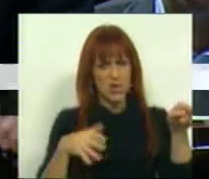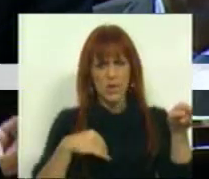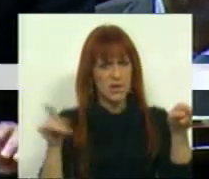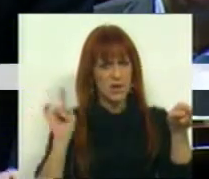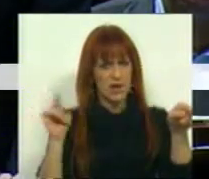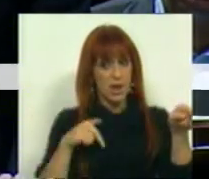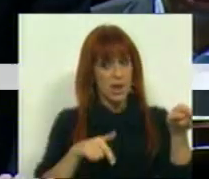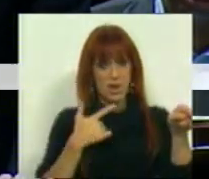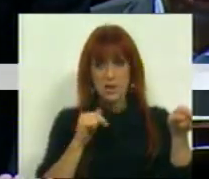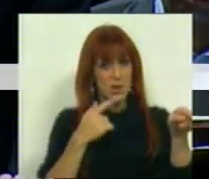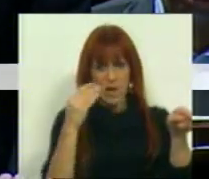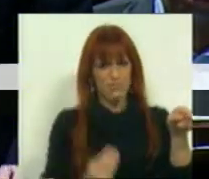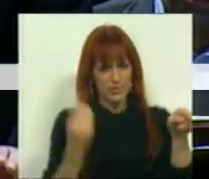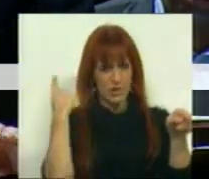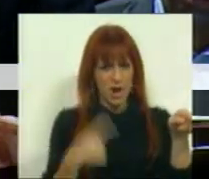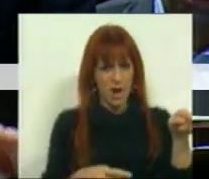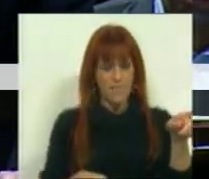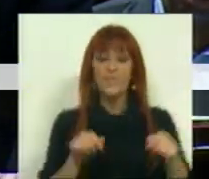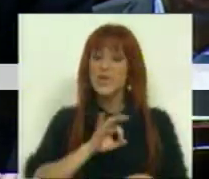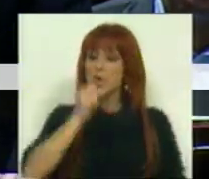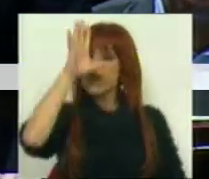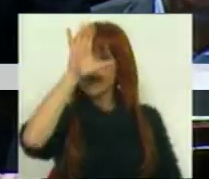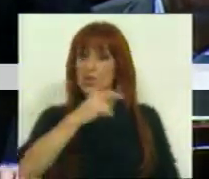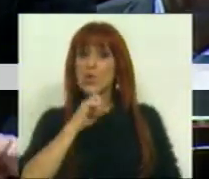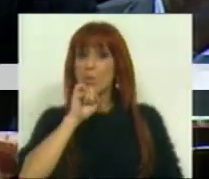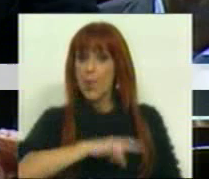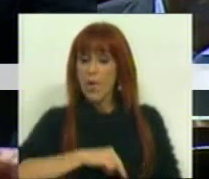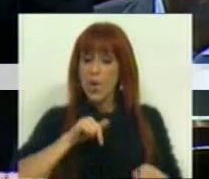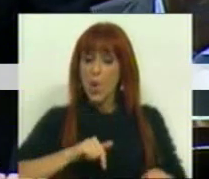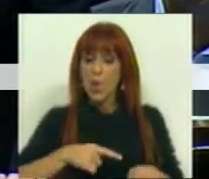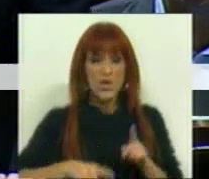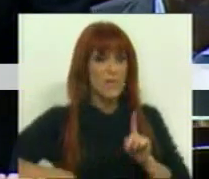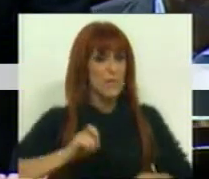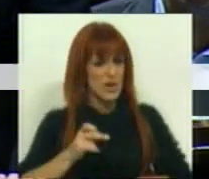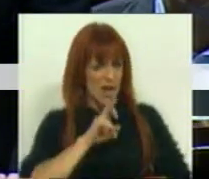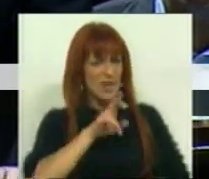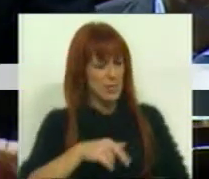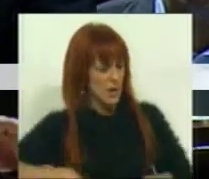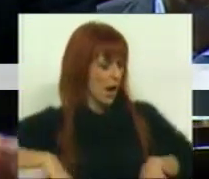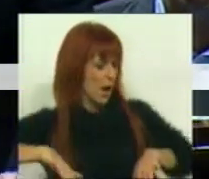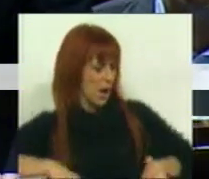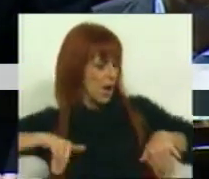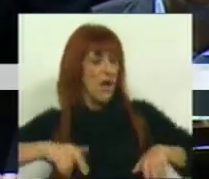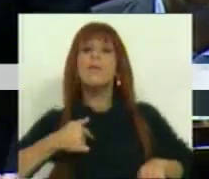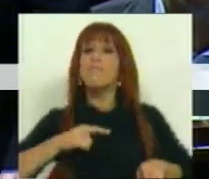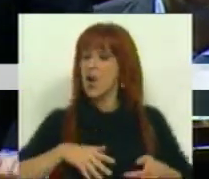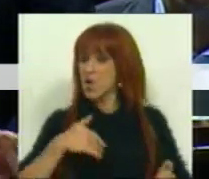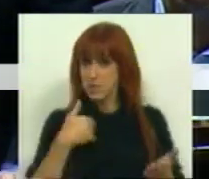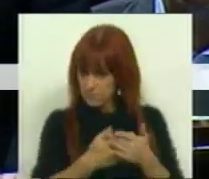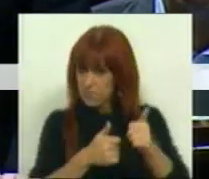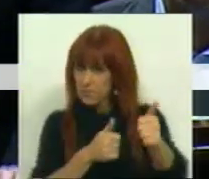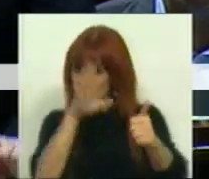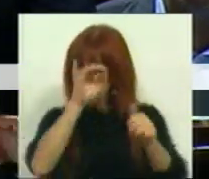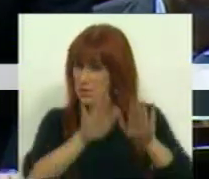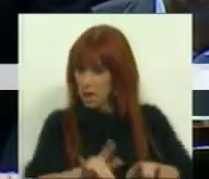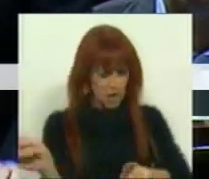aceitamos e isso é que não é justo. E, portanto, o Sr. Primeiro-Ministro pode hoje fugir à resposta, mas nós não deixaremos o Governo